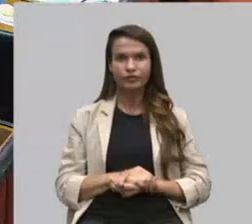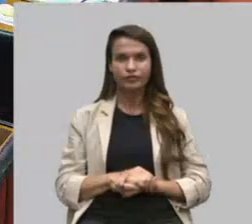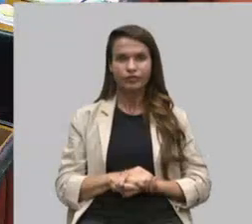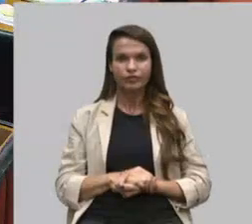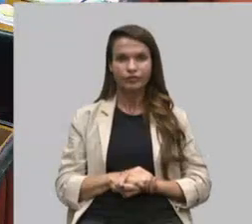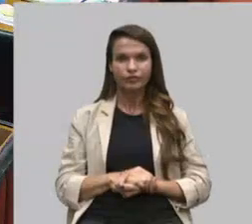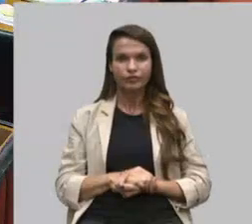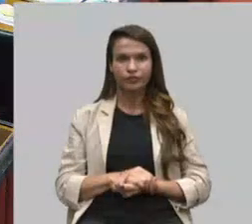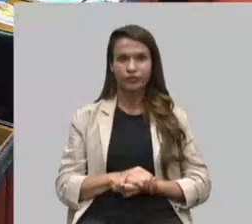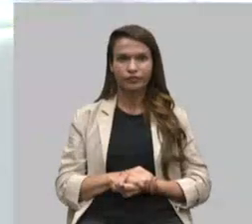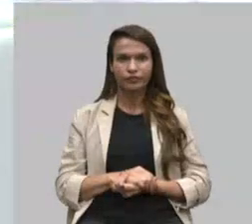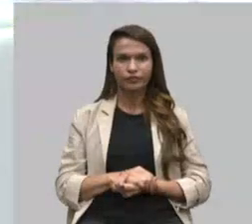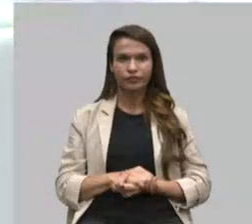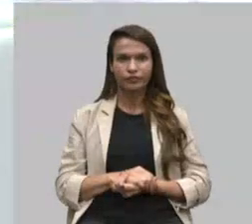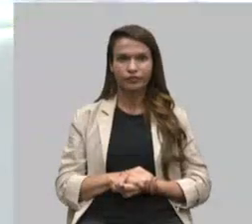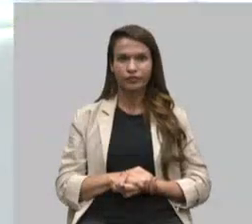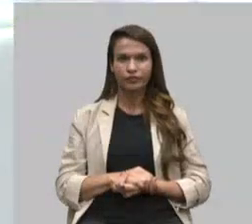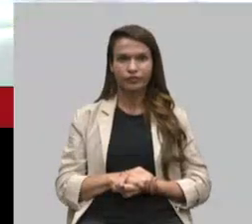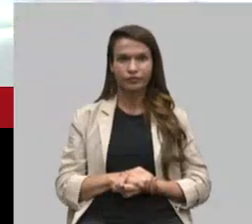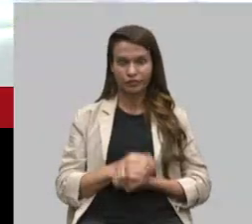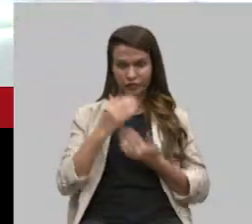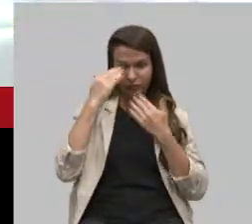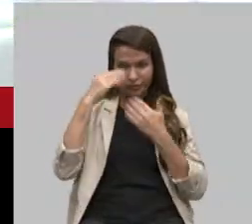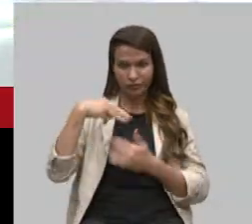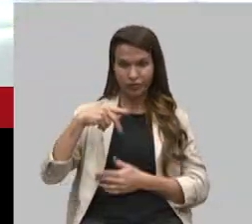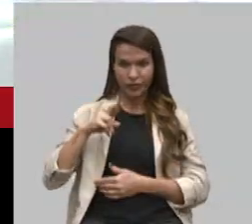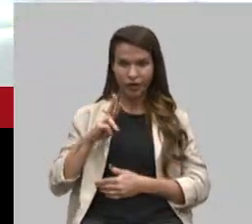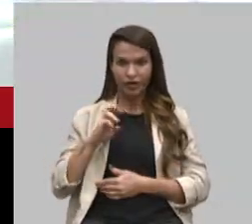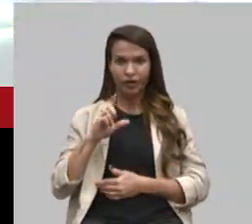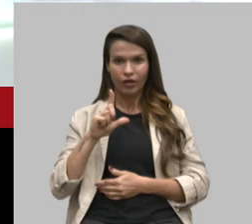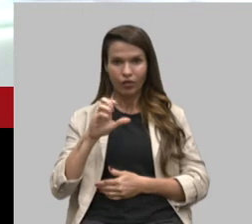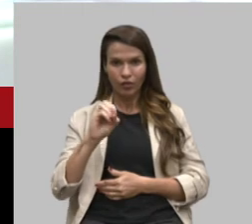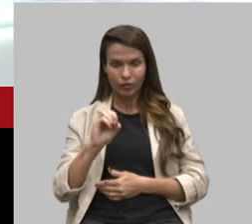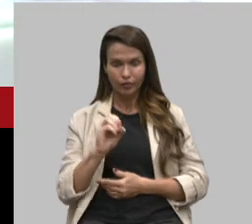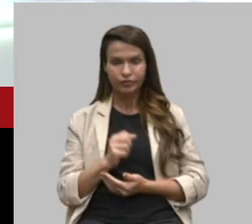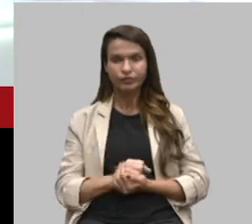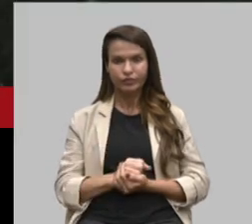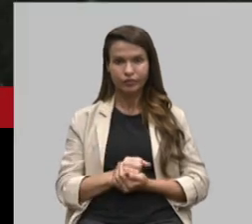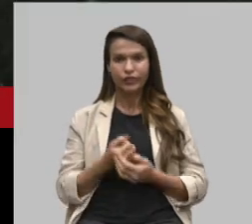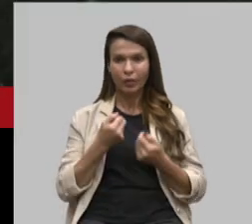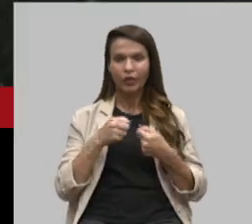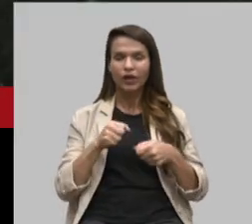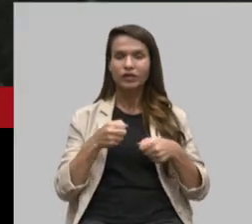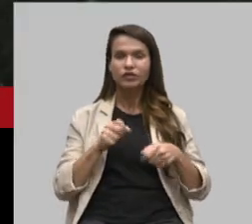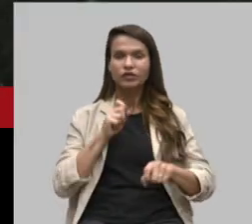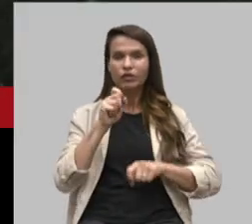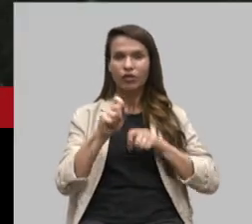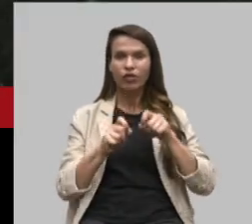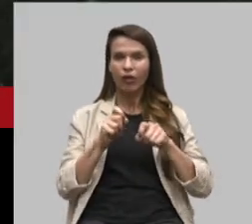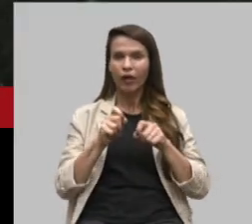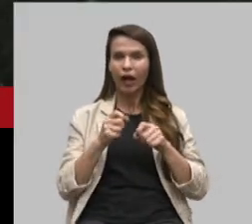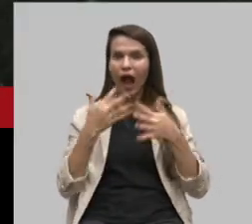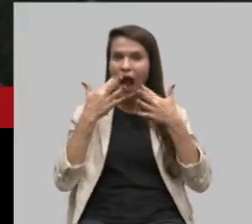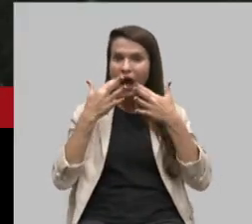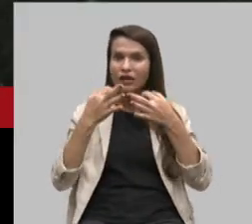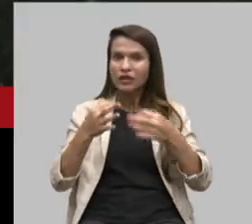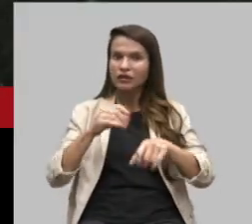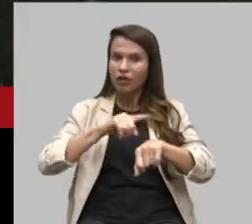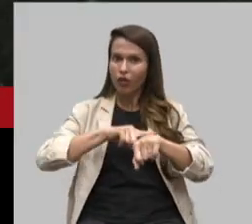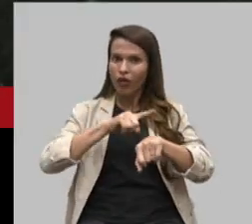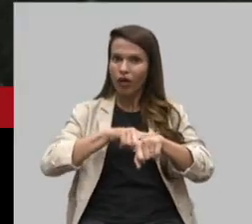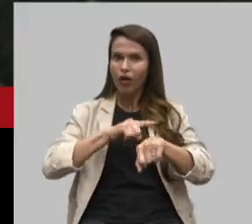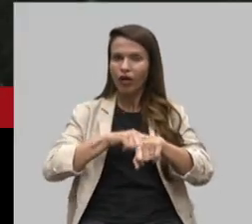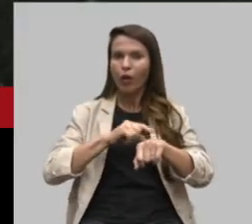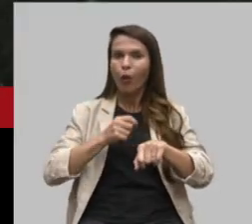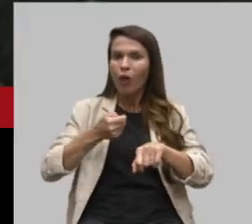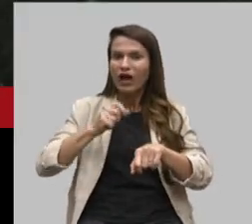obrigado Muito obrigada Murilo a gente precisa reforçar essa questão do horário porque já são quase 3 horas a gente tem 2 horas